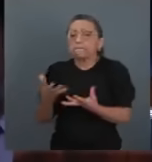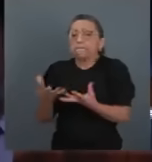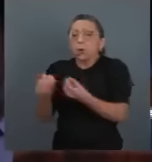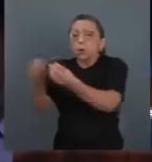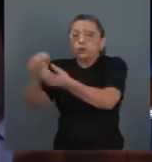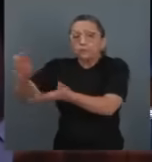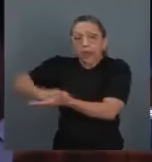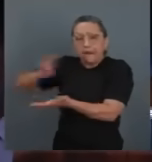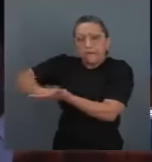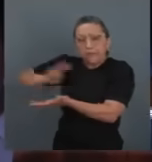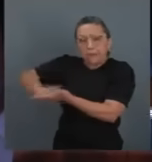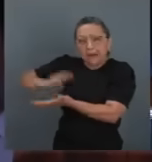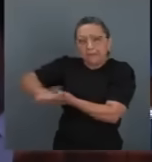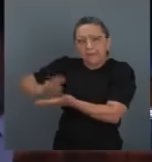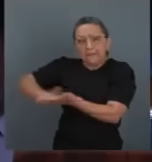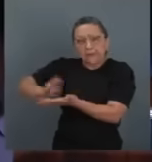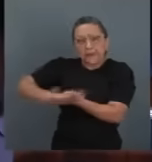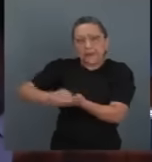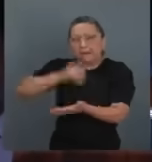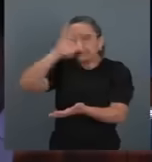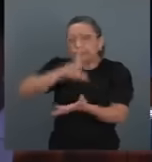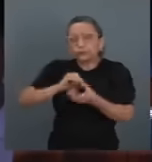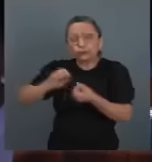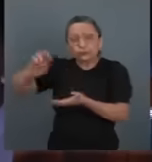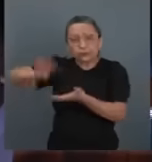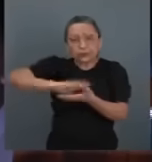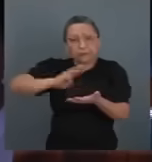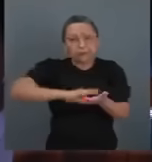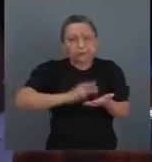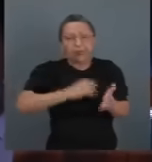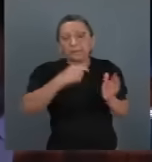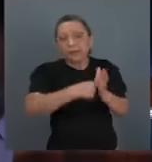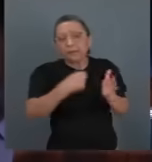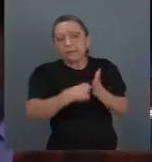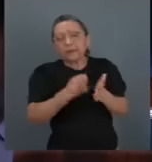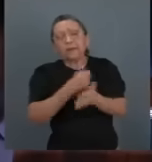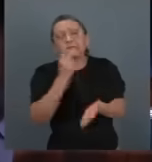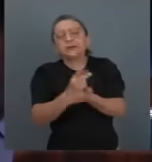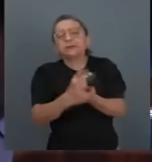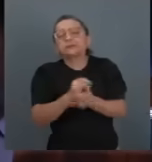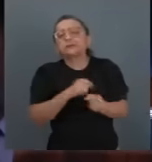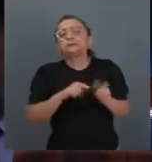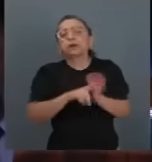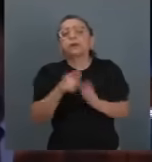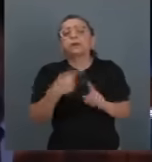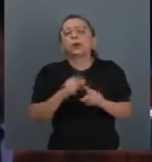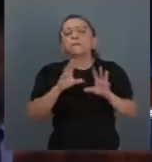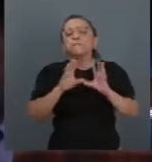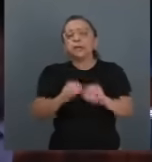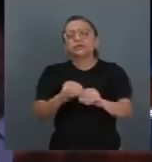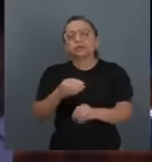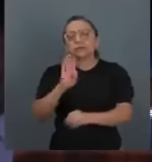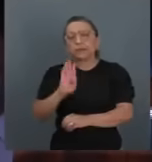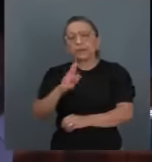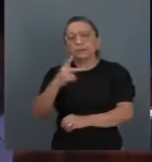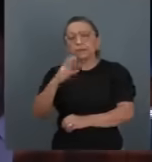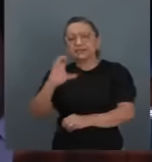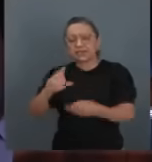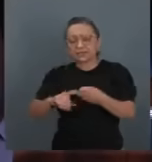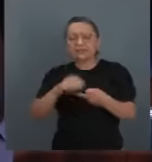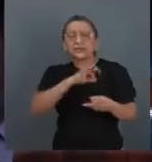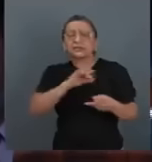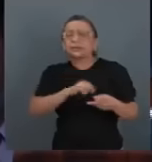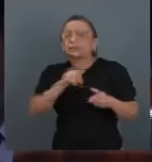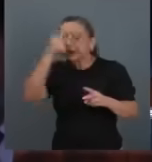mensagens de todo o país. E as perguntas são as mesmas. Por que mexer no BPC e no salário mínimo, que são os mais vulneráveis, os